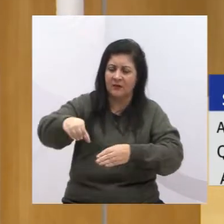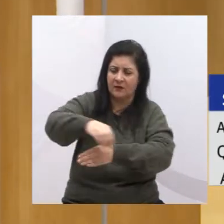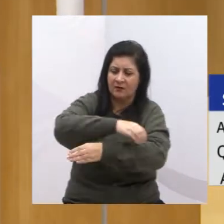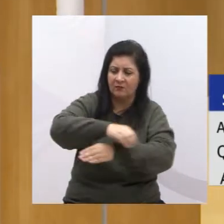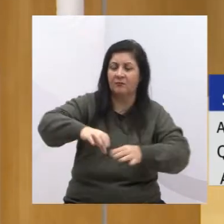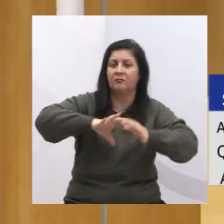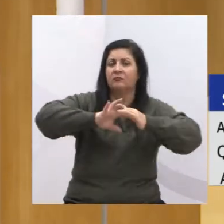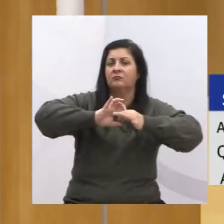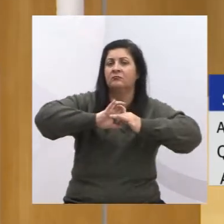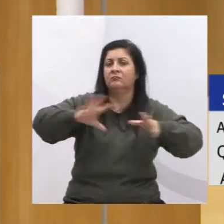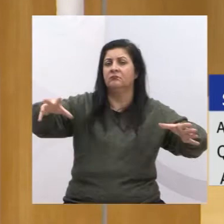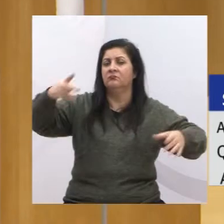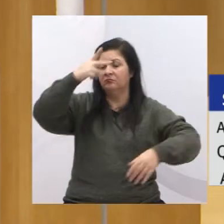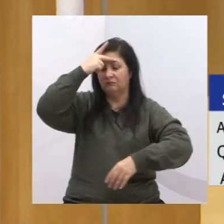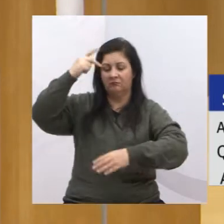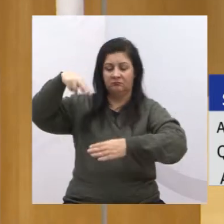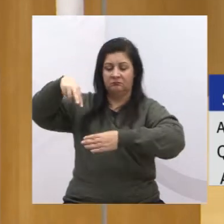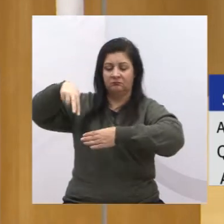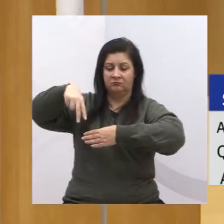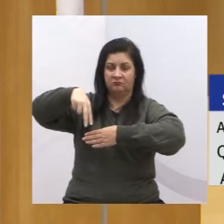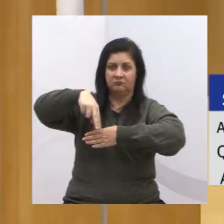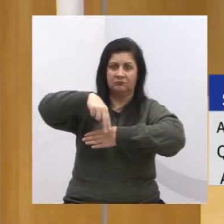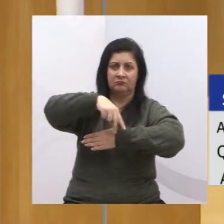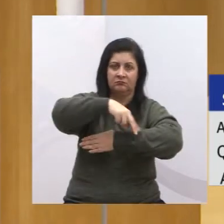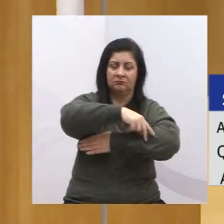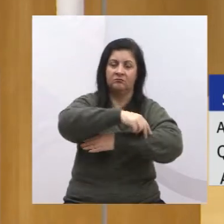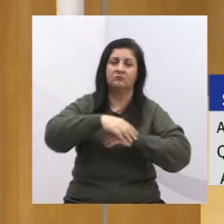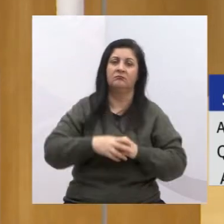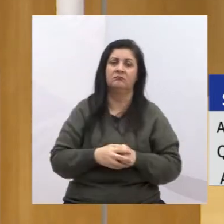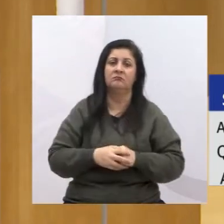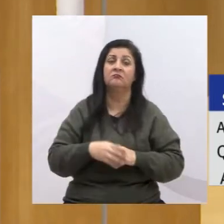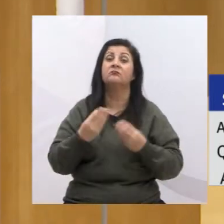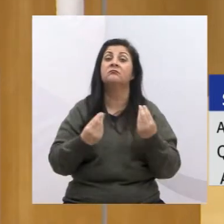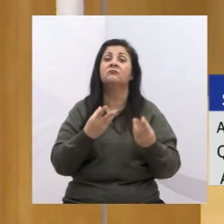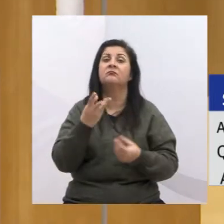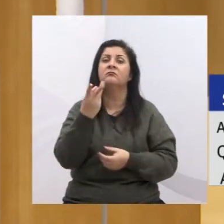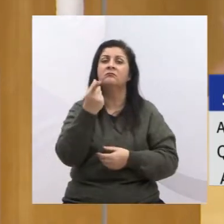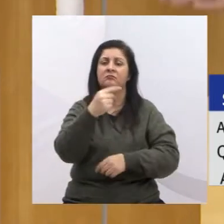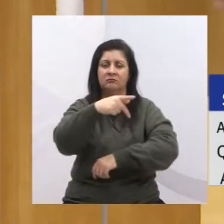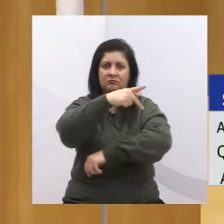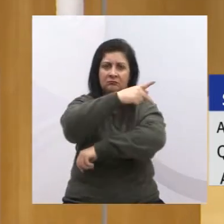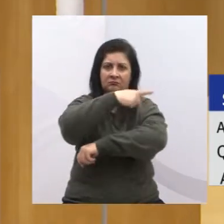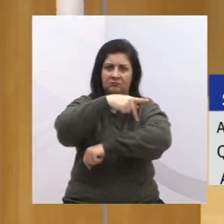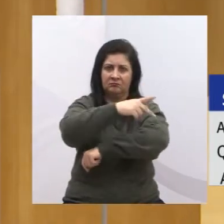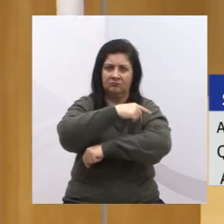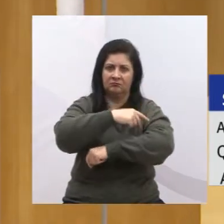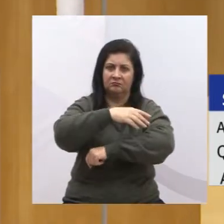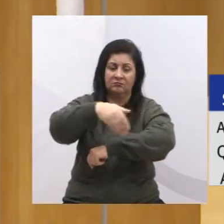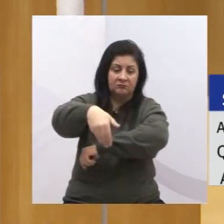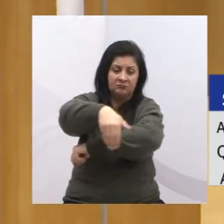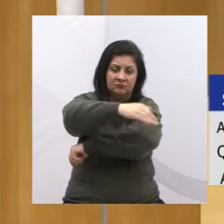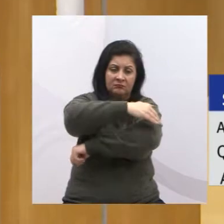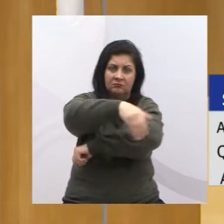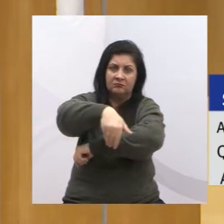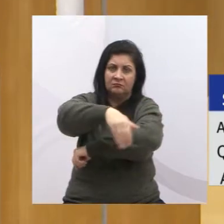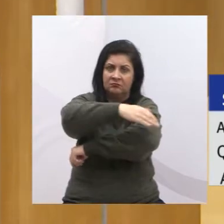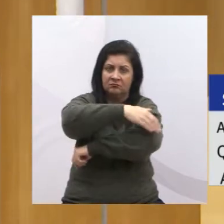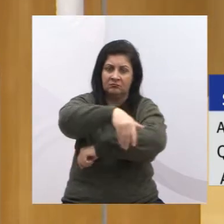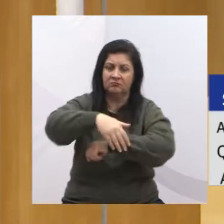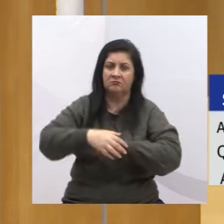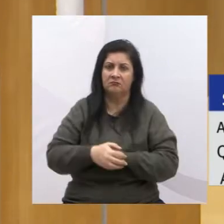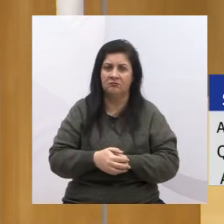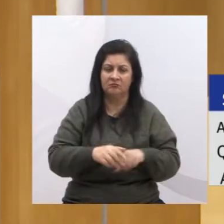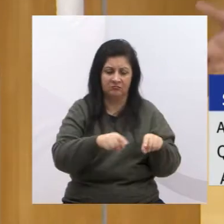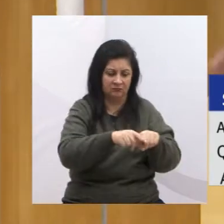livre para que o pedestre passe? Quantas praças, quantas rotatórias, quantos